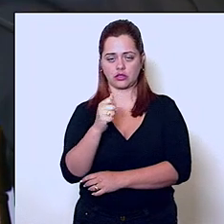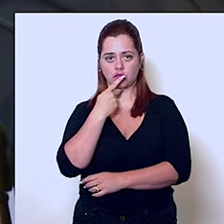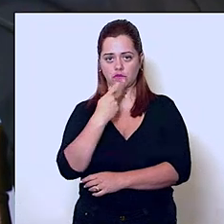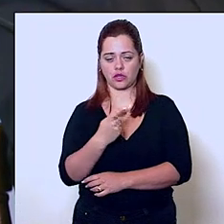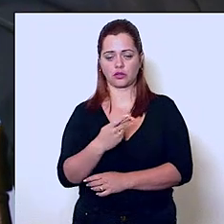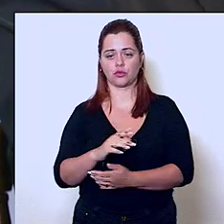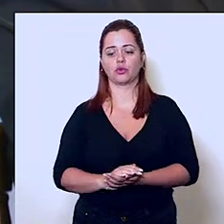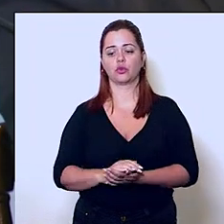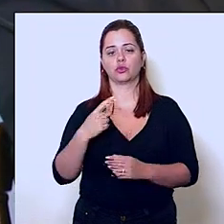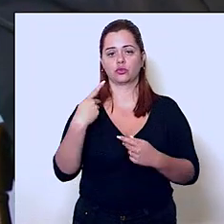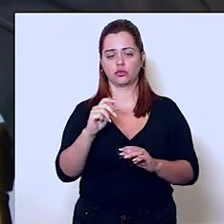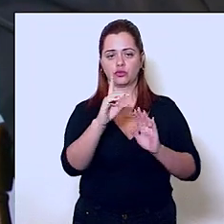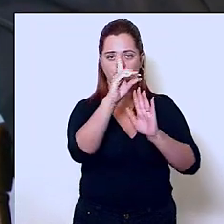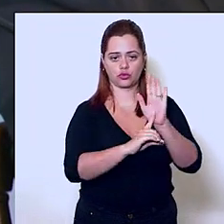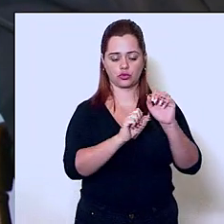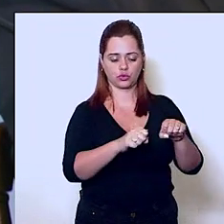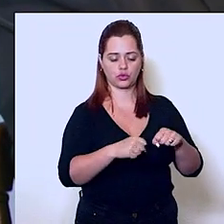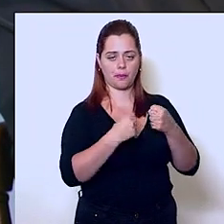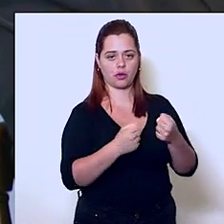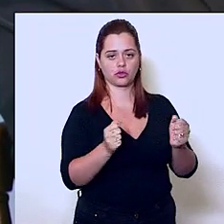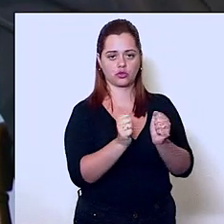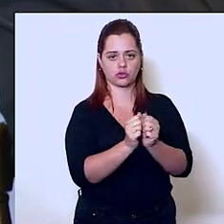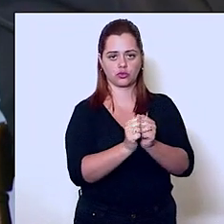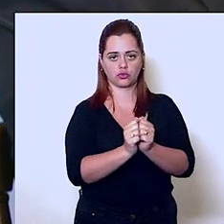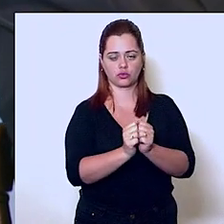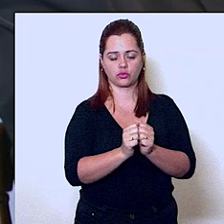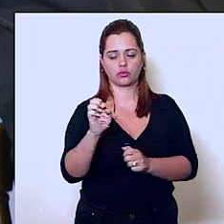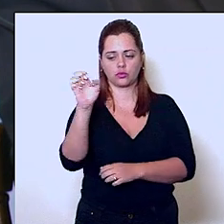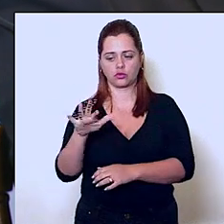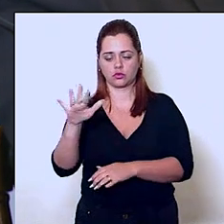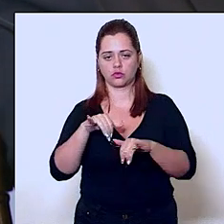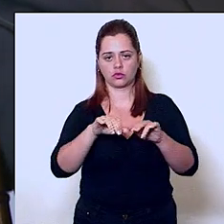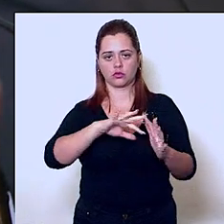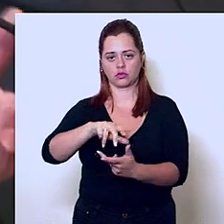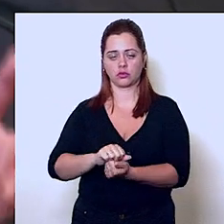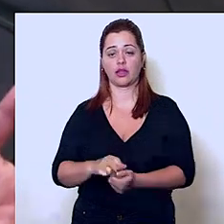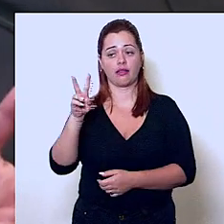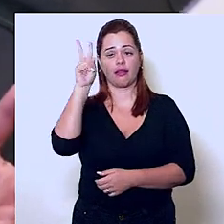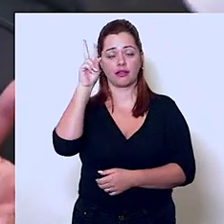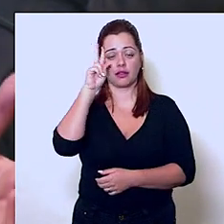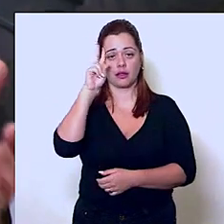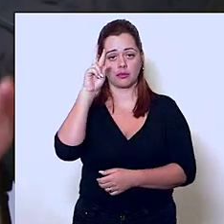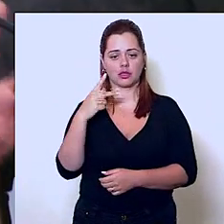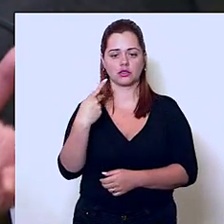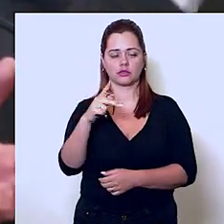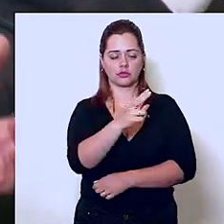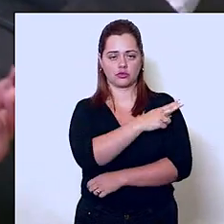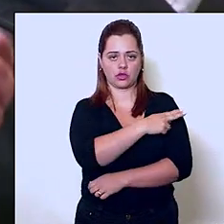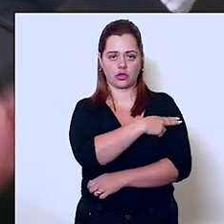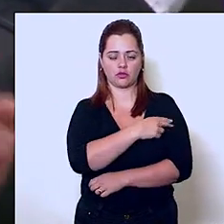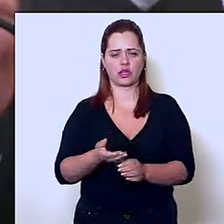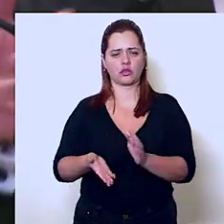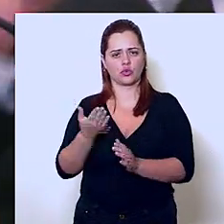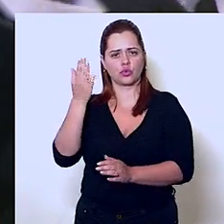de posse como ministro de Estado das Relações Exteriores, que é essa lembrança aos seus chefes, né, aos seus antigos chefes,